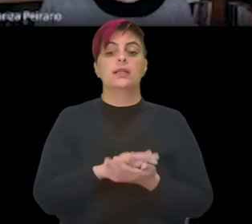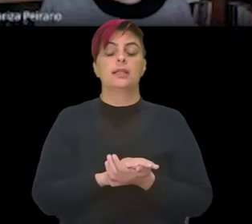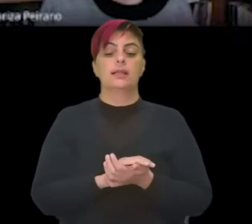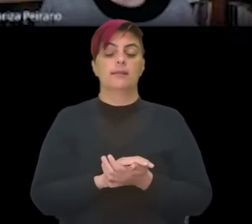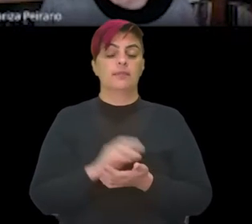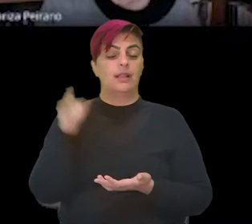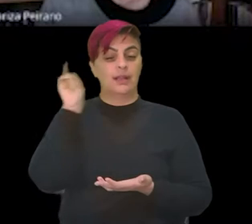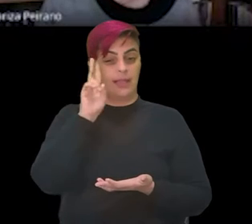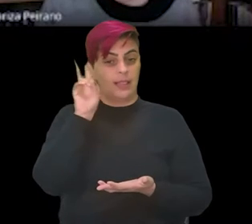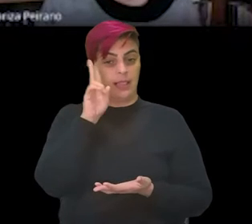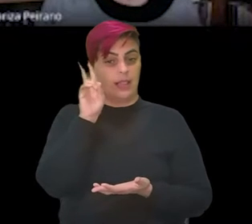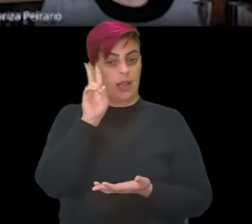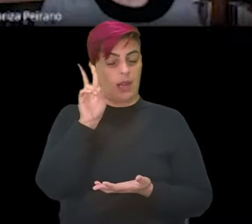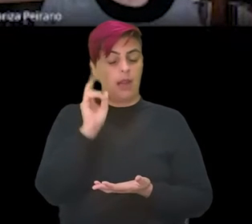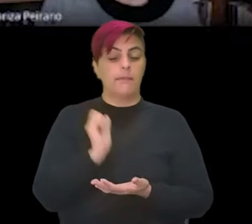faz uma recordação